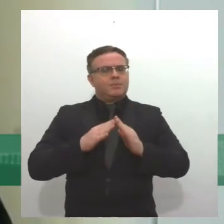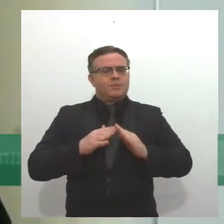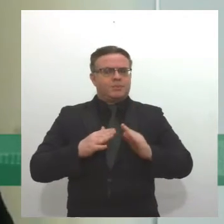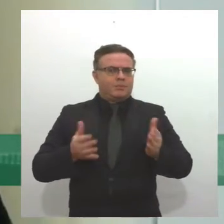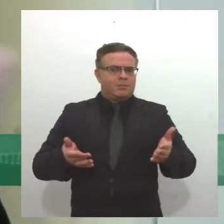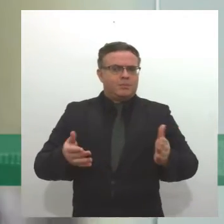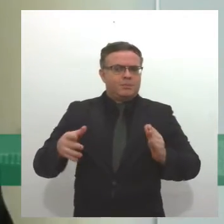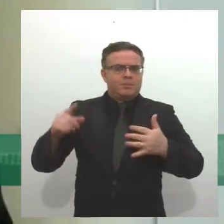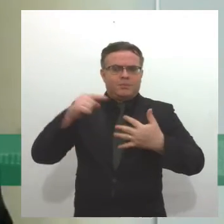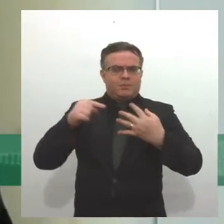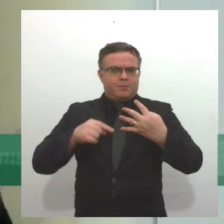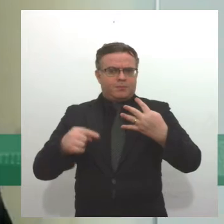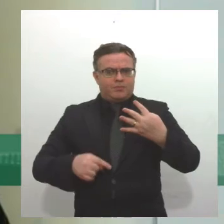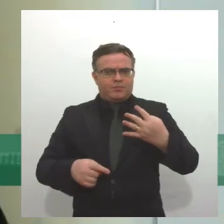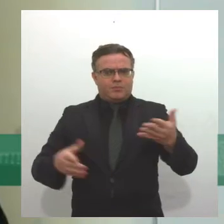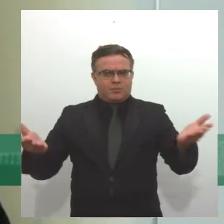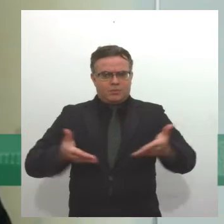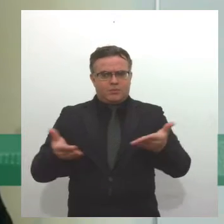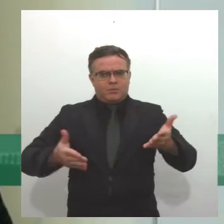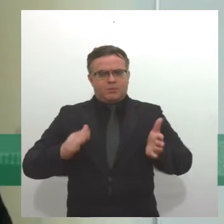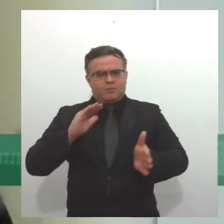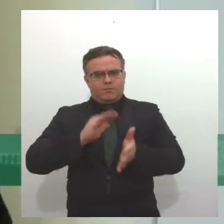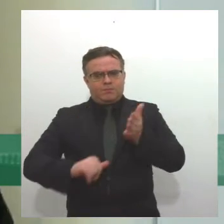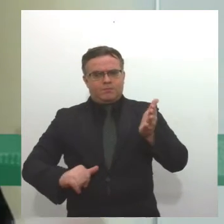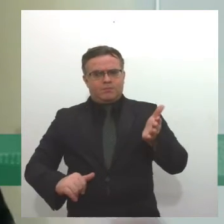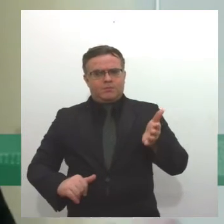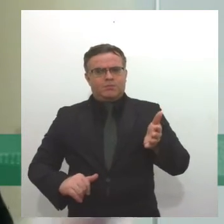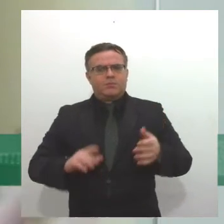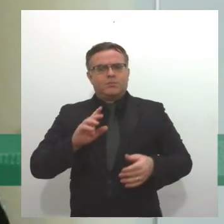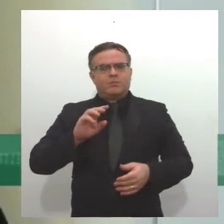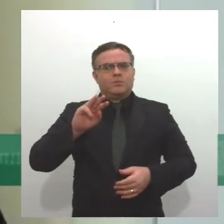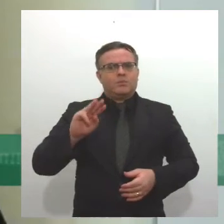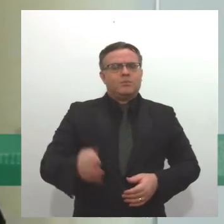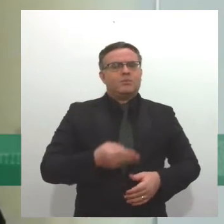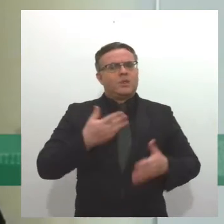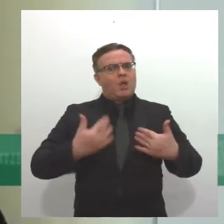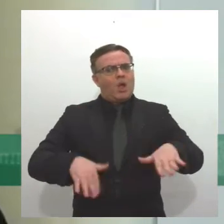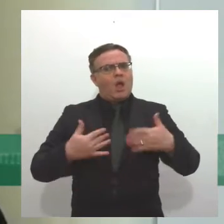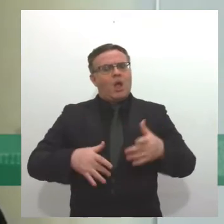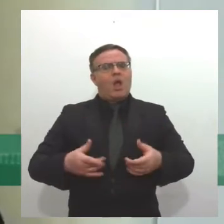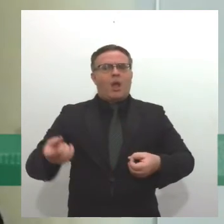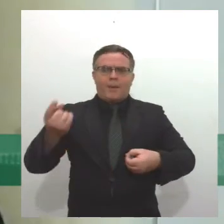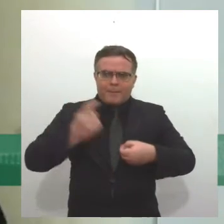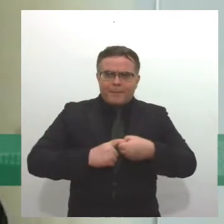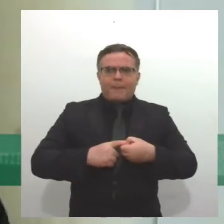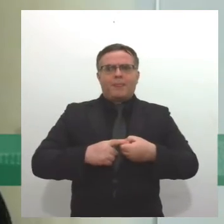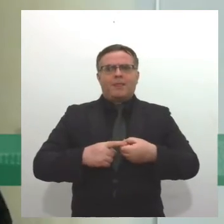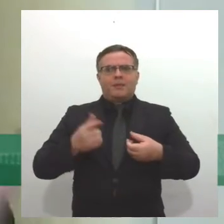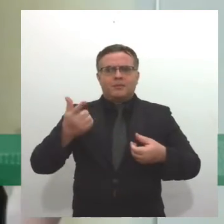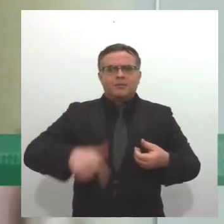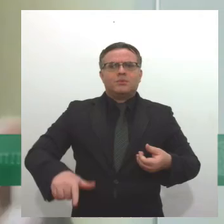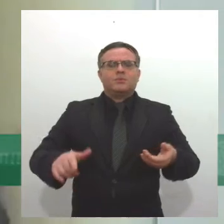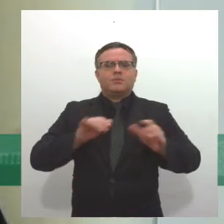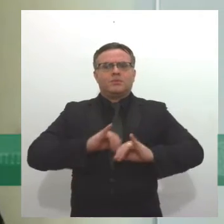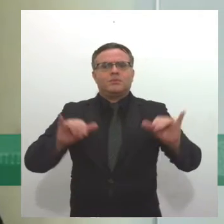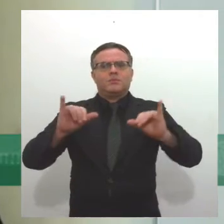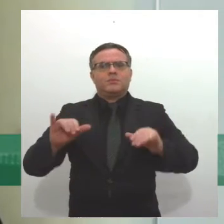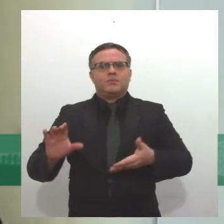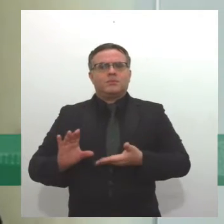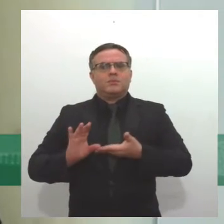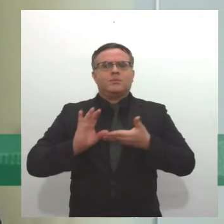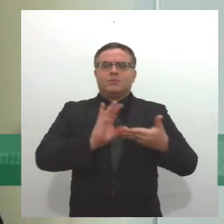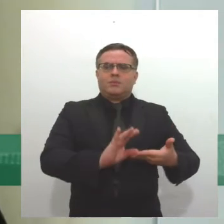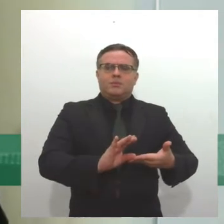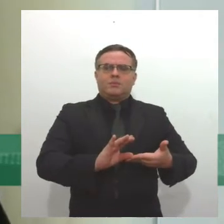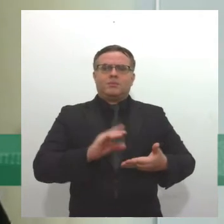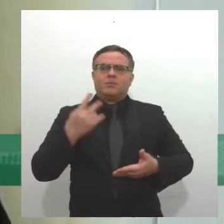critério, e agora tem um custo de quase 5 bilhões. O senhor acaba de revogar a sua liminar. Quem é que vai devolver esse dinheiro para os